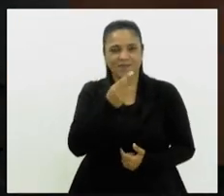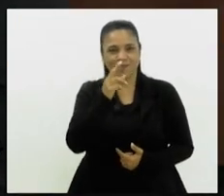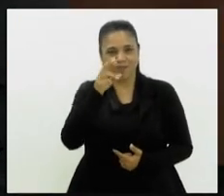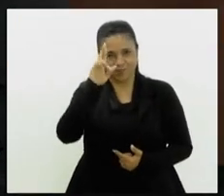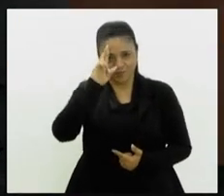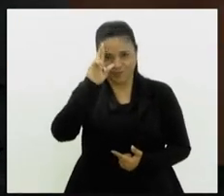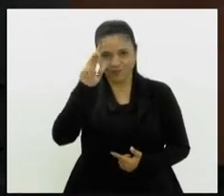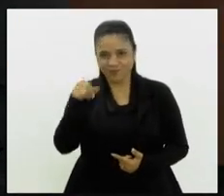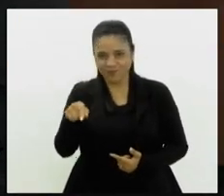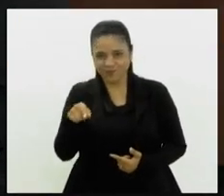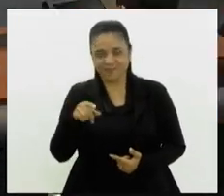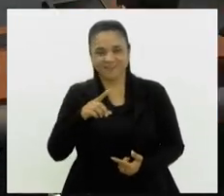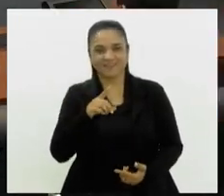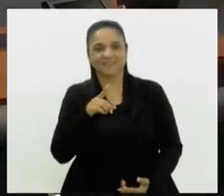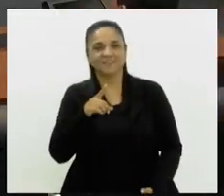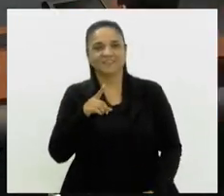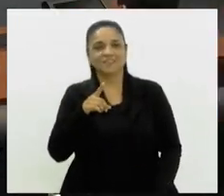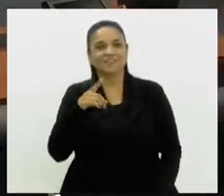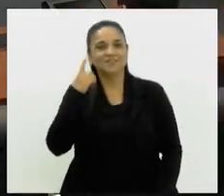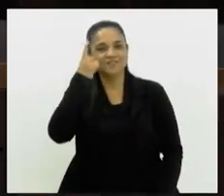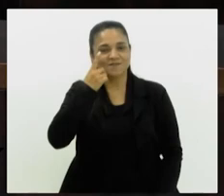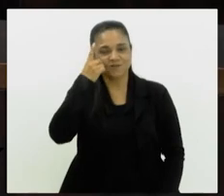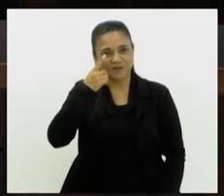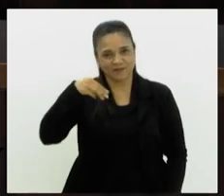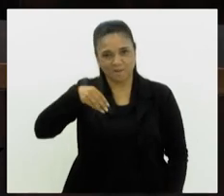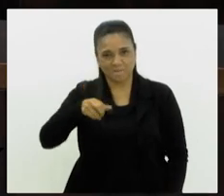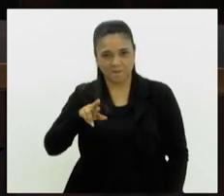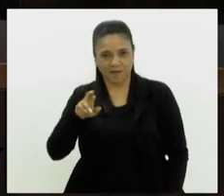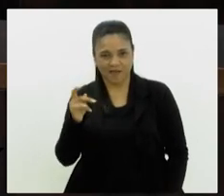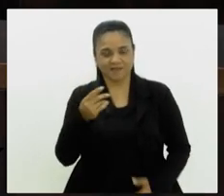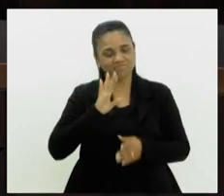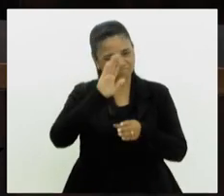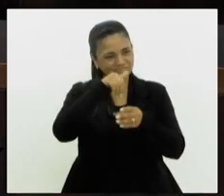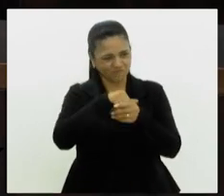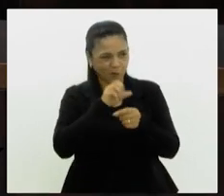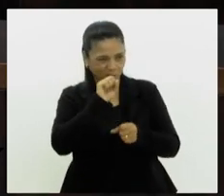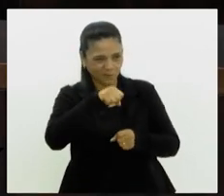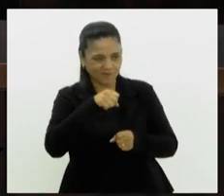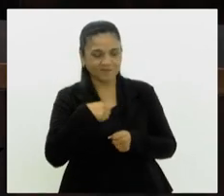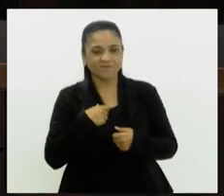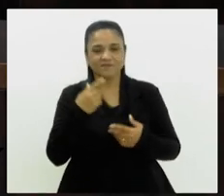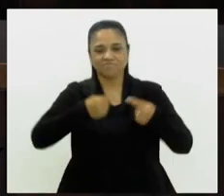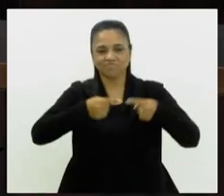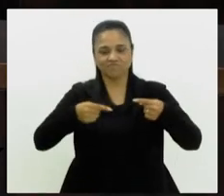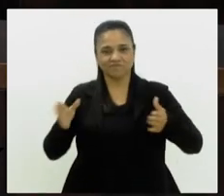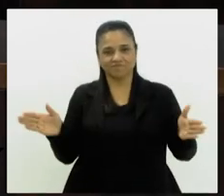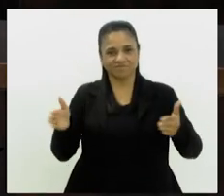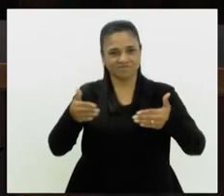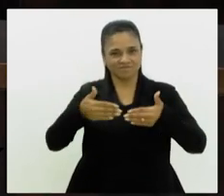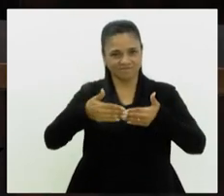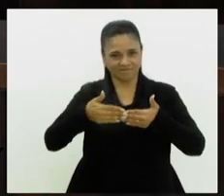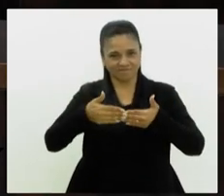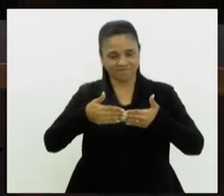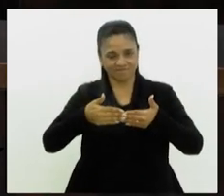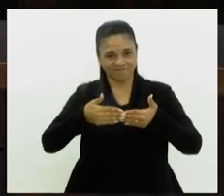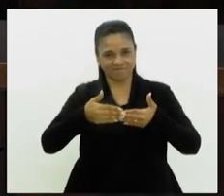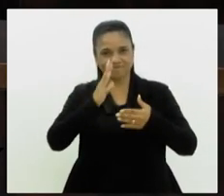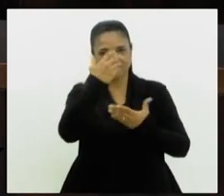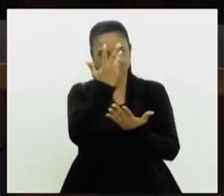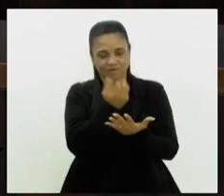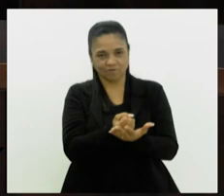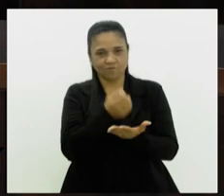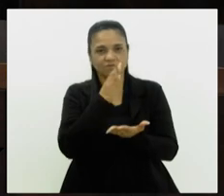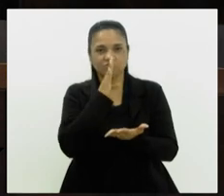Favorável, presidente. Com o parecer emitido em discussão, não havendo quem queira discutir, em